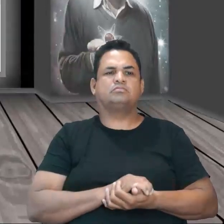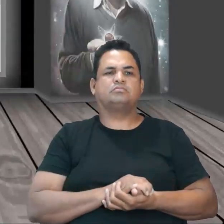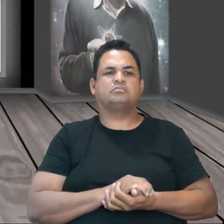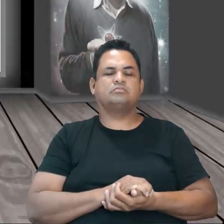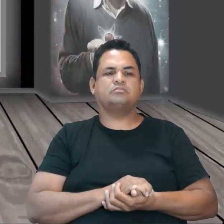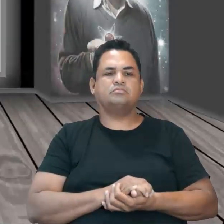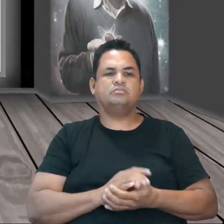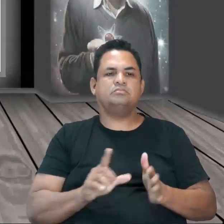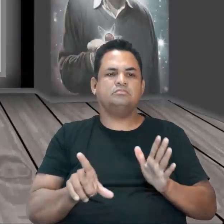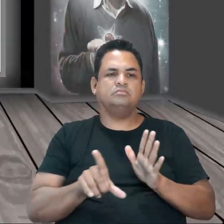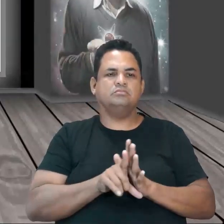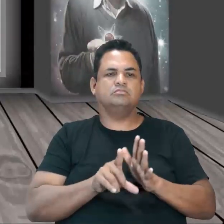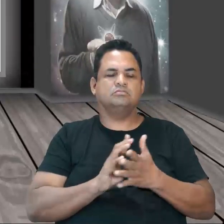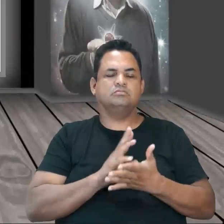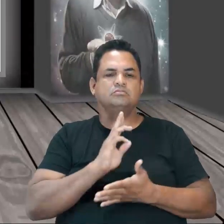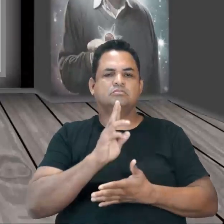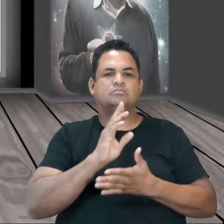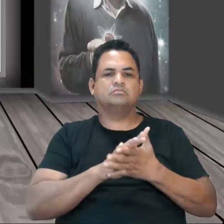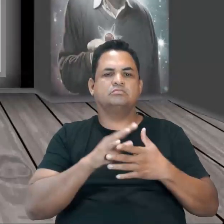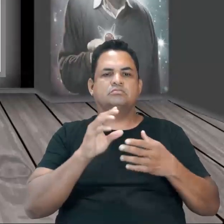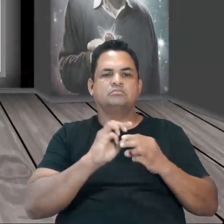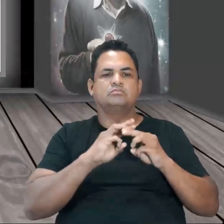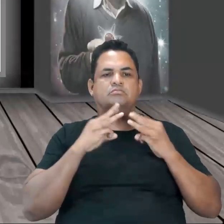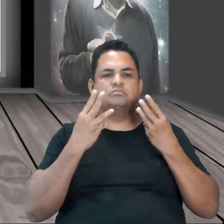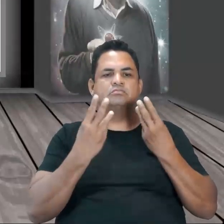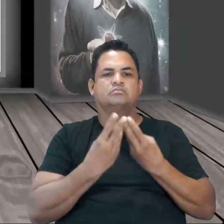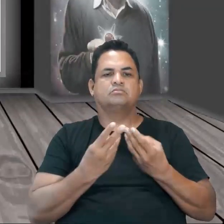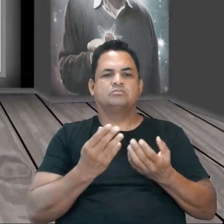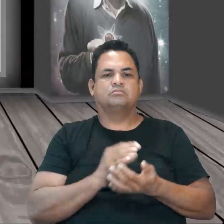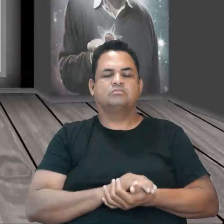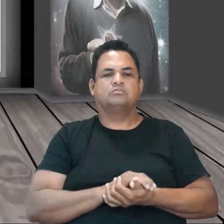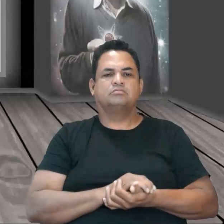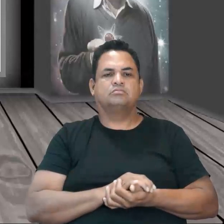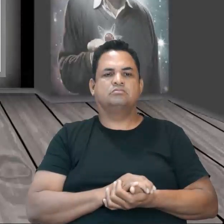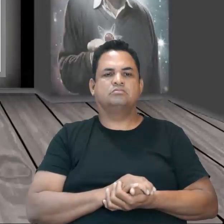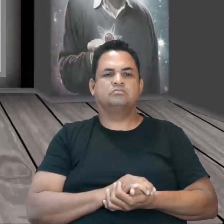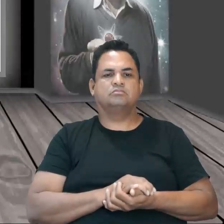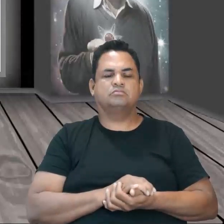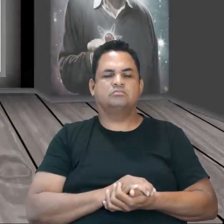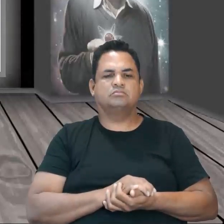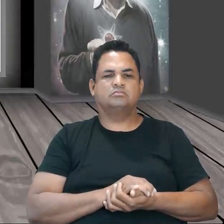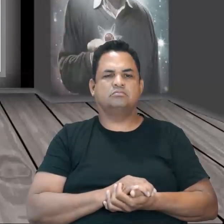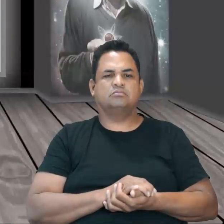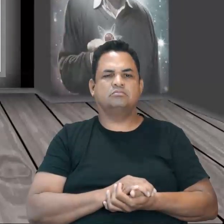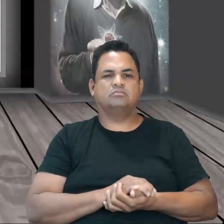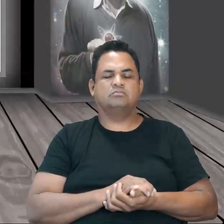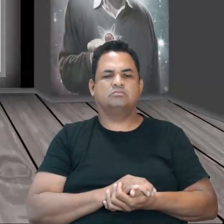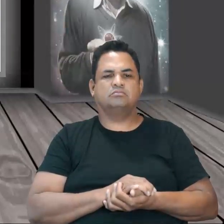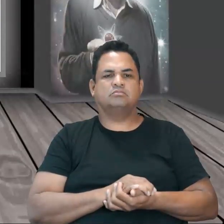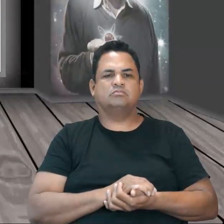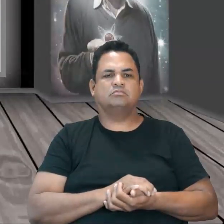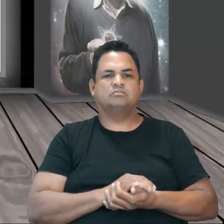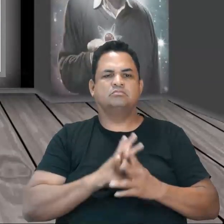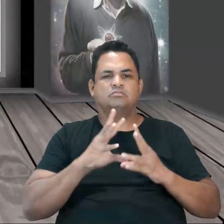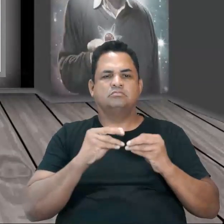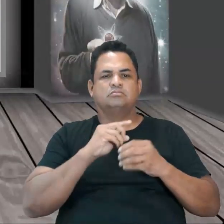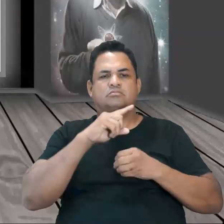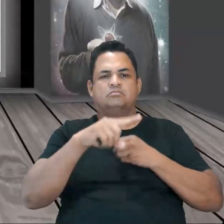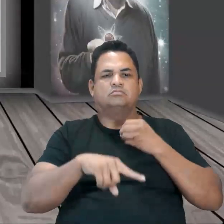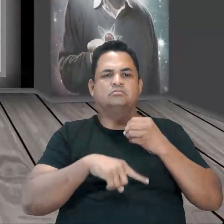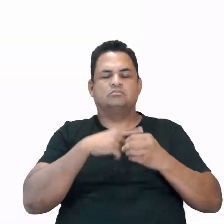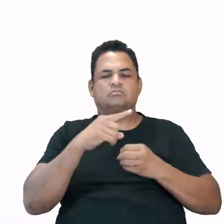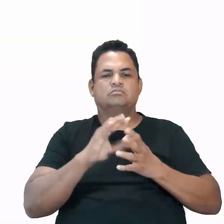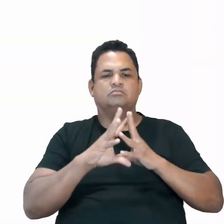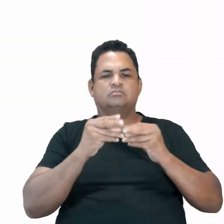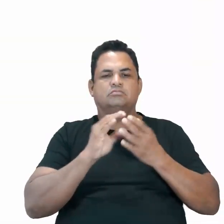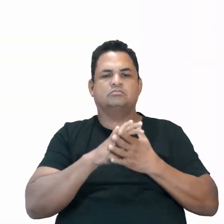né? Ou da eletricidade, no caso, né? Vamos continuar. Matéria é energia, energia é matéria, já é provado, né? Tudo é átomo, então tudo é energia. Então,